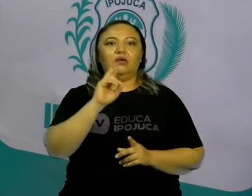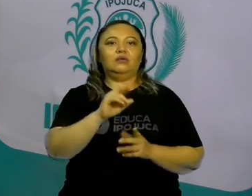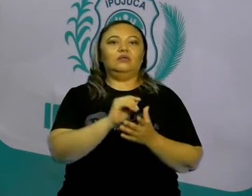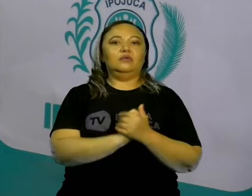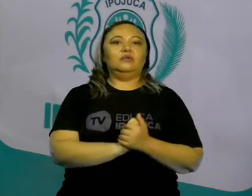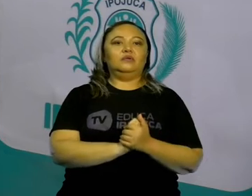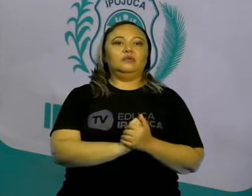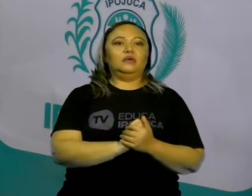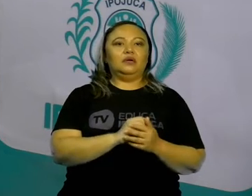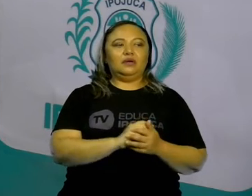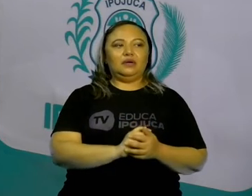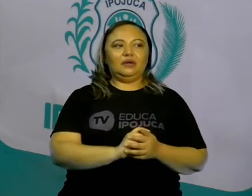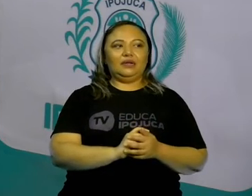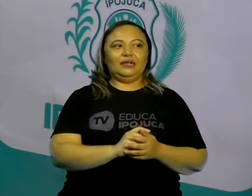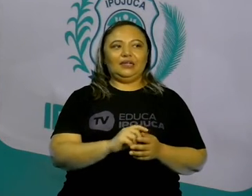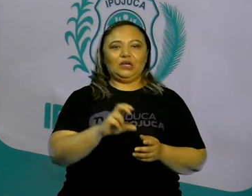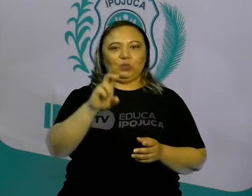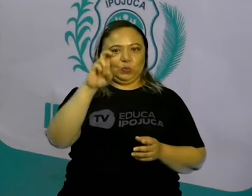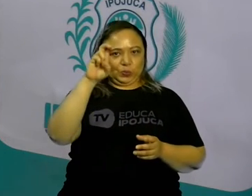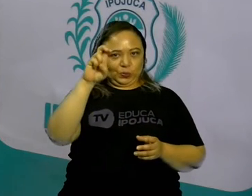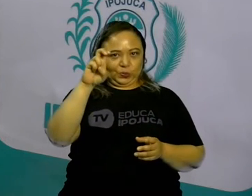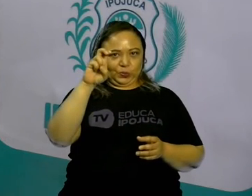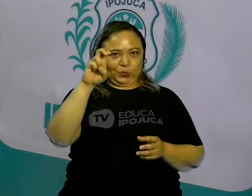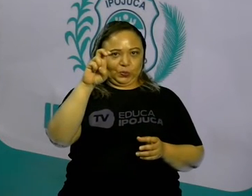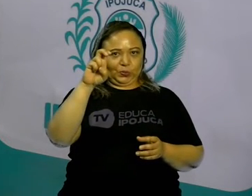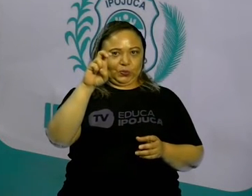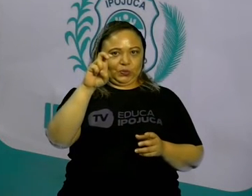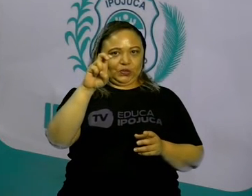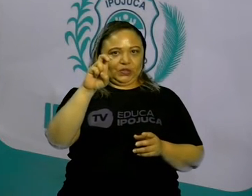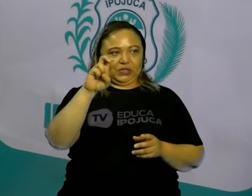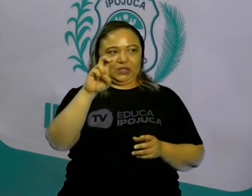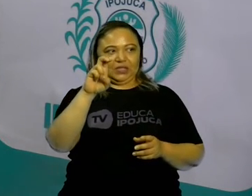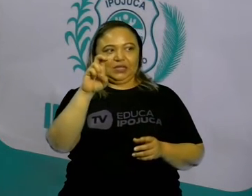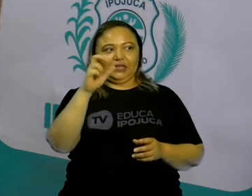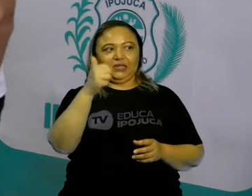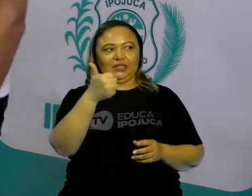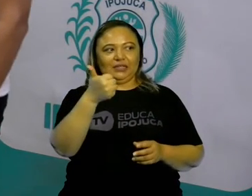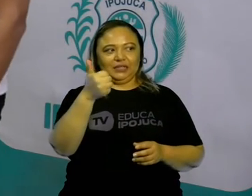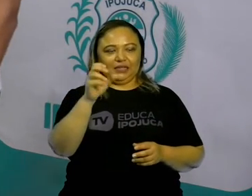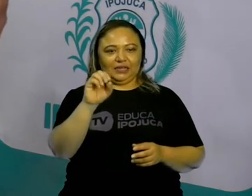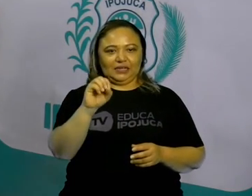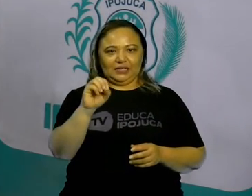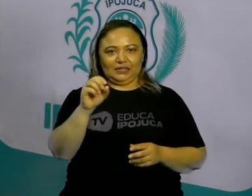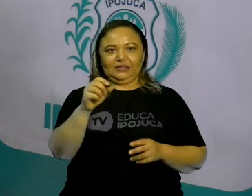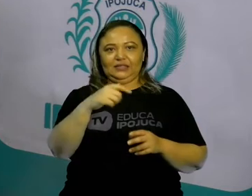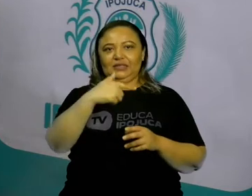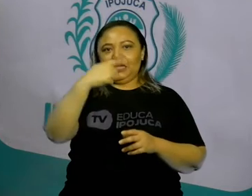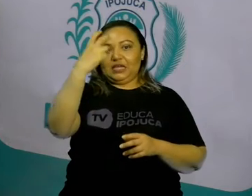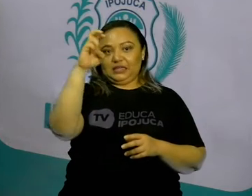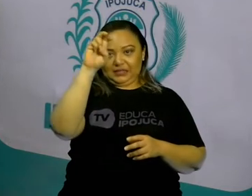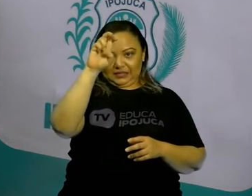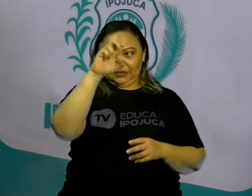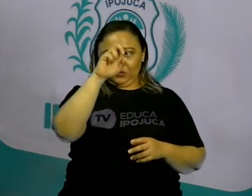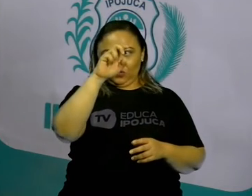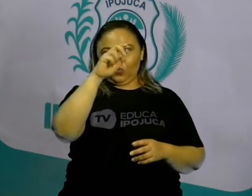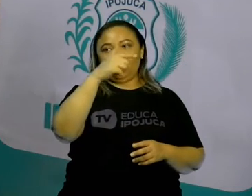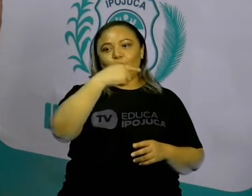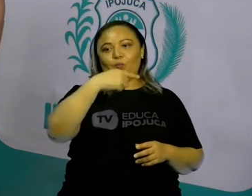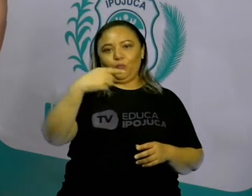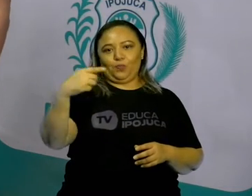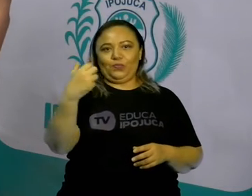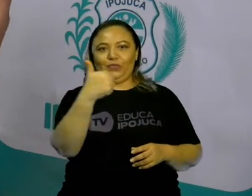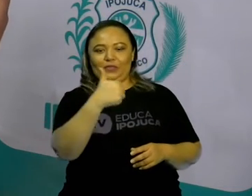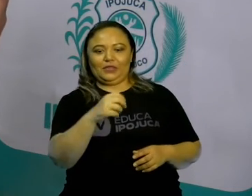Ela respondeu cinco em 10 Pois é essa questão aqui ela pode ser vista exatamente